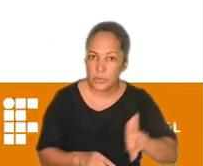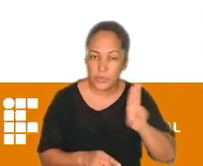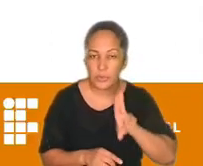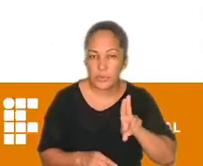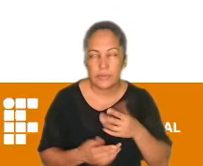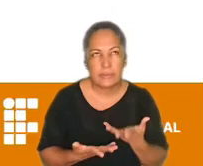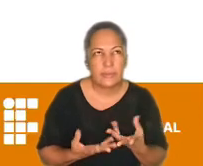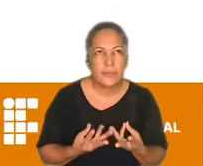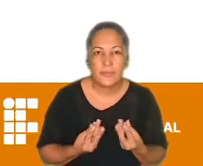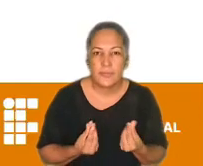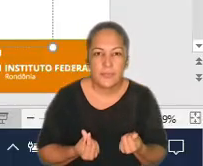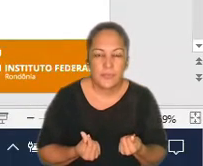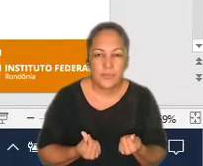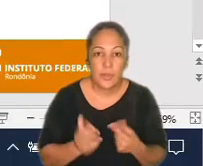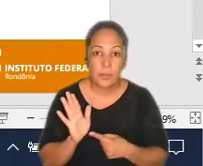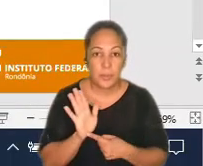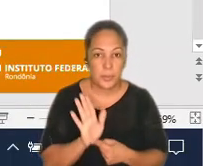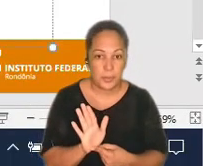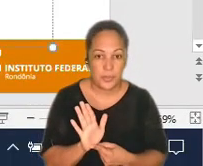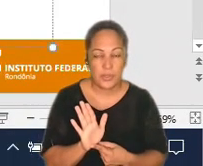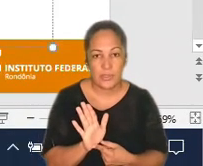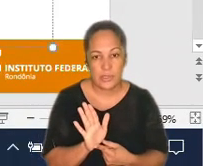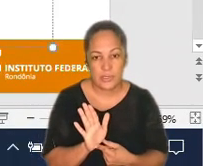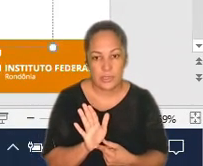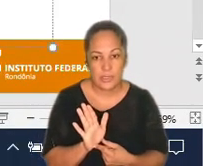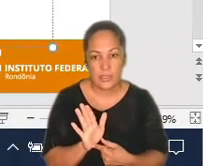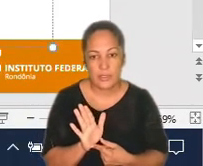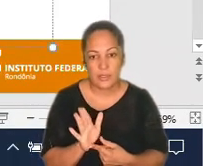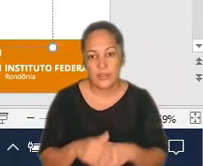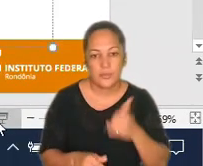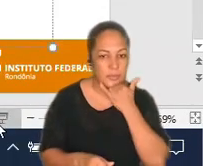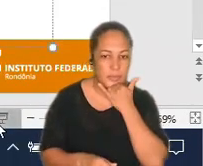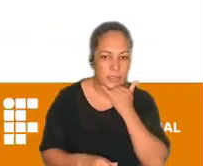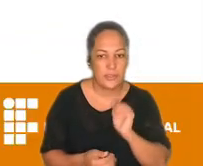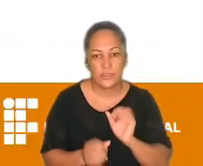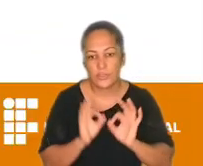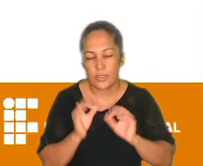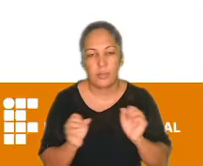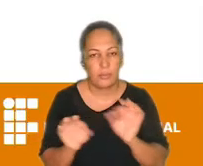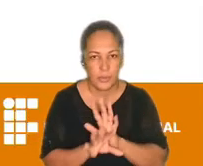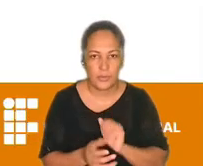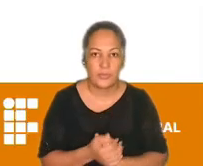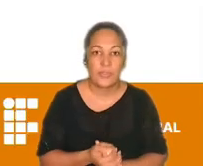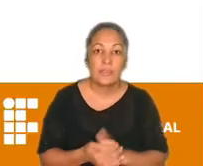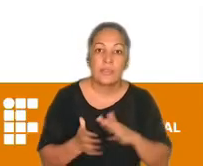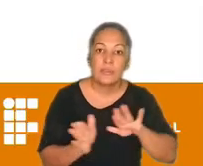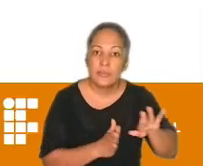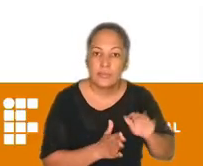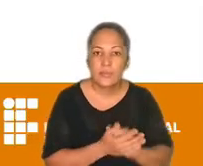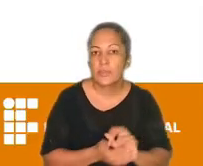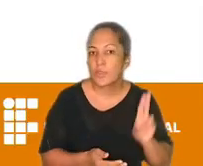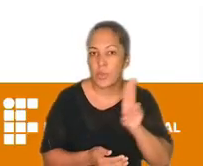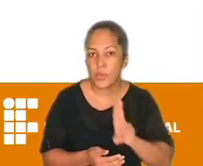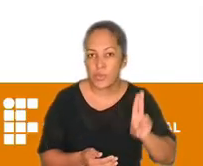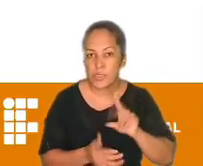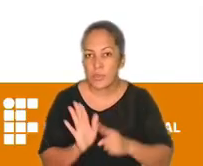para demonstrar... Para tá fora aqui. Tira aqui, pronto, aí. são normalmente usados para